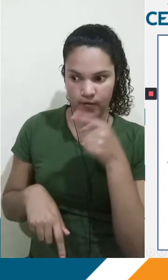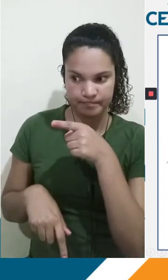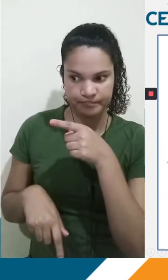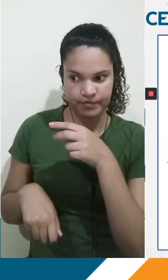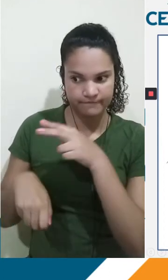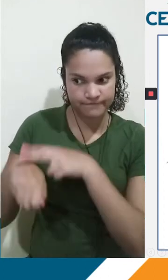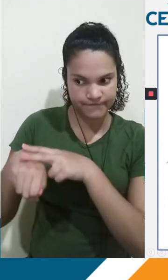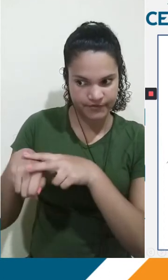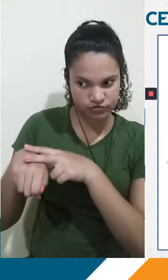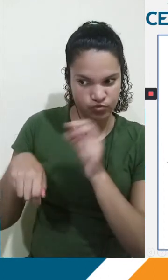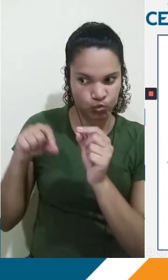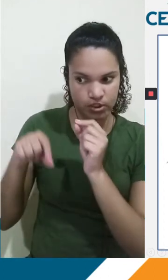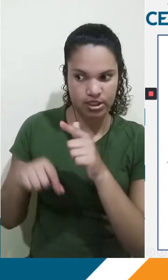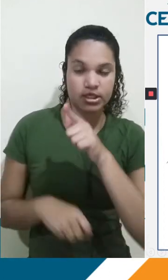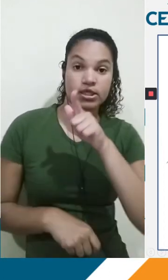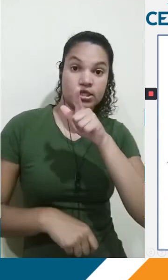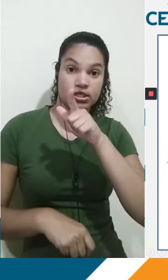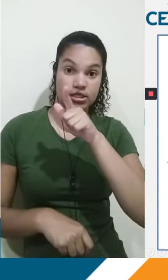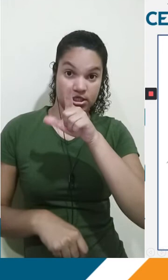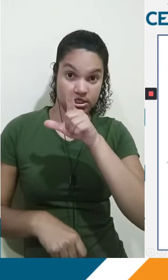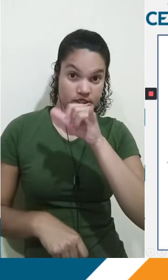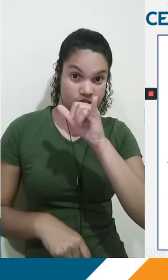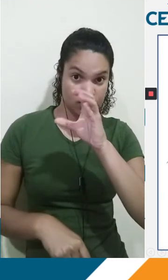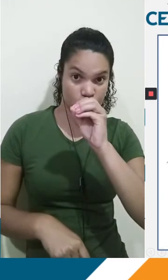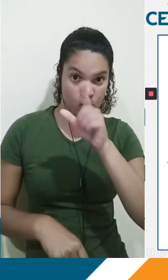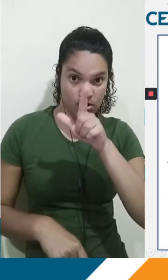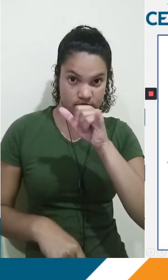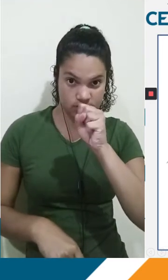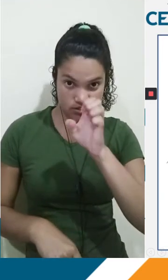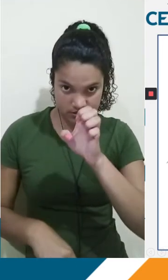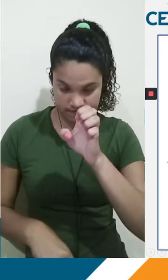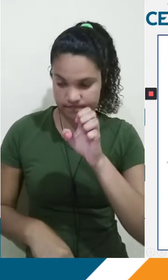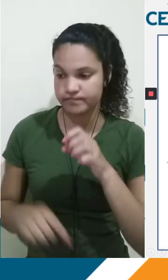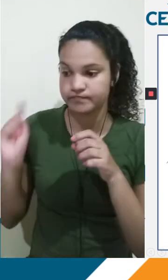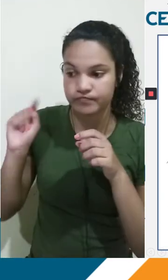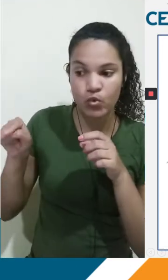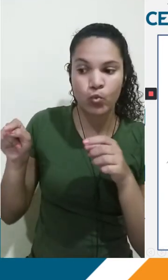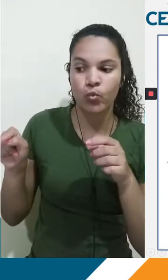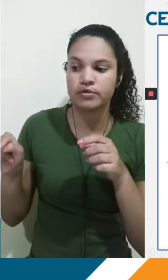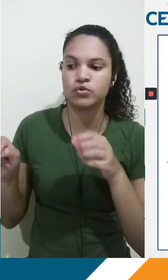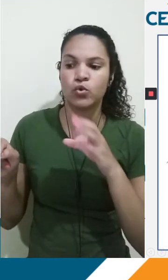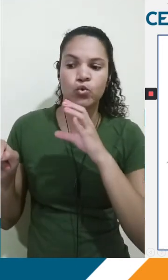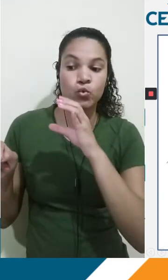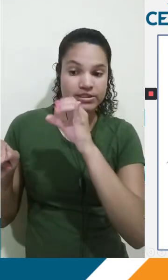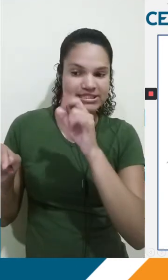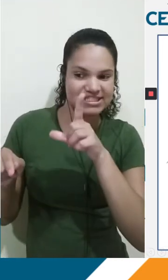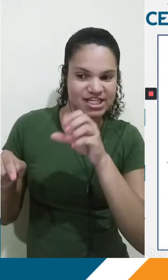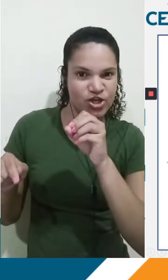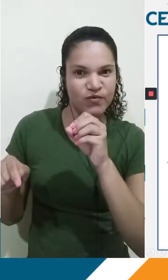é a glicólise, que nós discutimos no slide anterior. O ciclo de Krebs, que acontece na matriz mitocondrial, e a